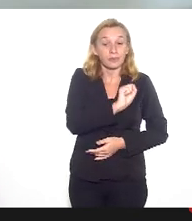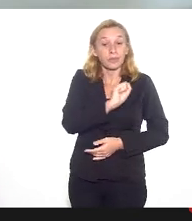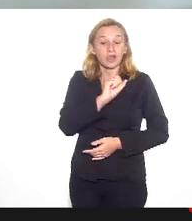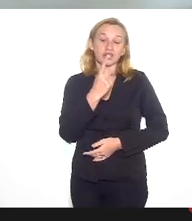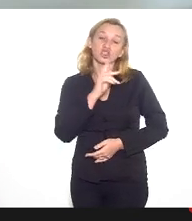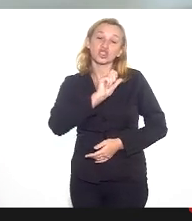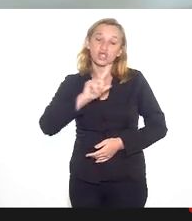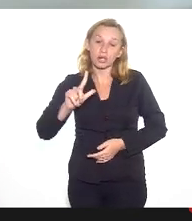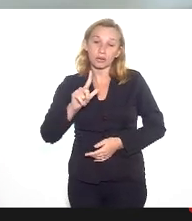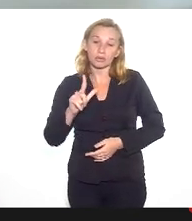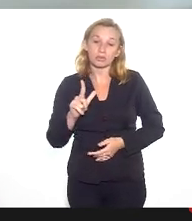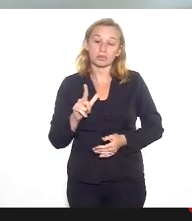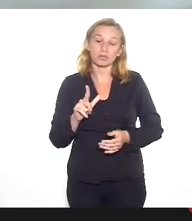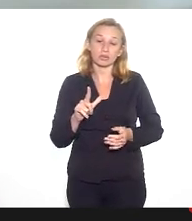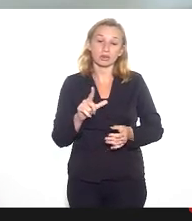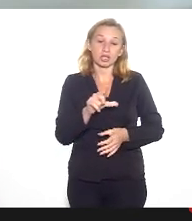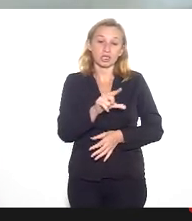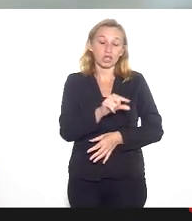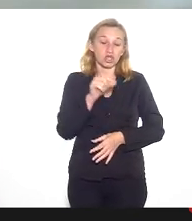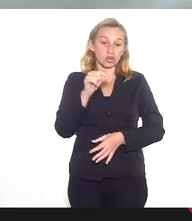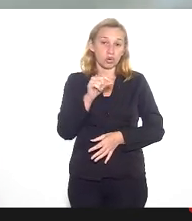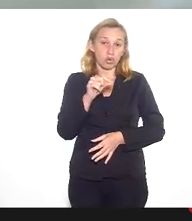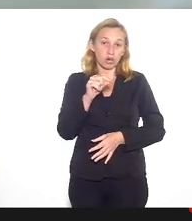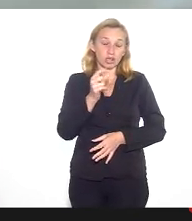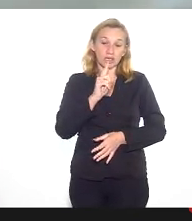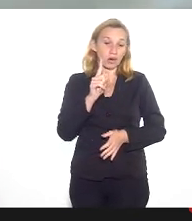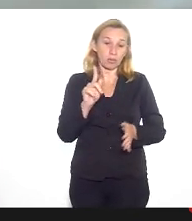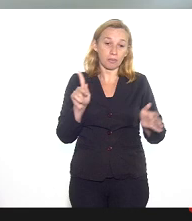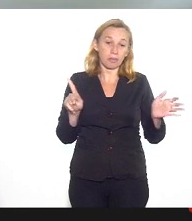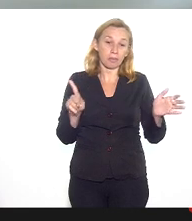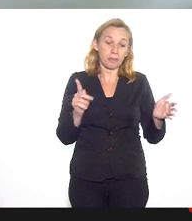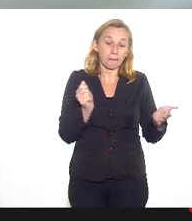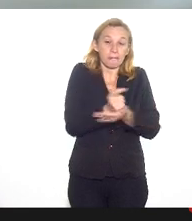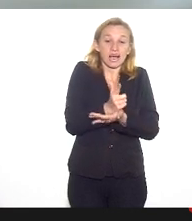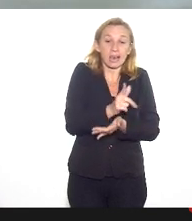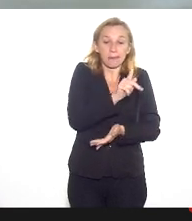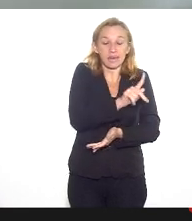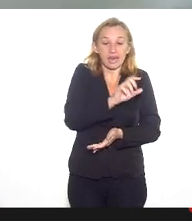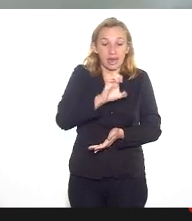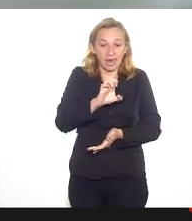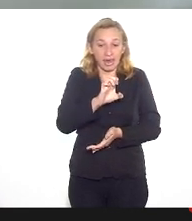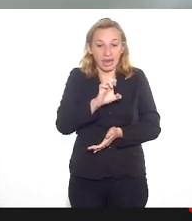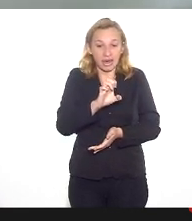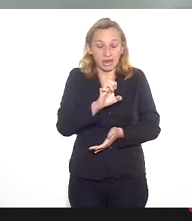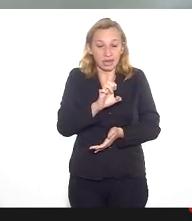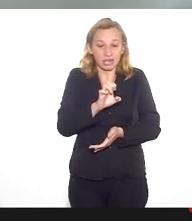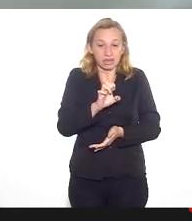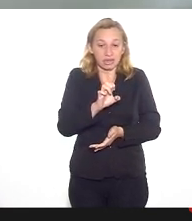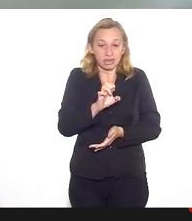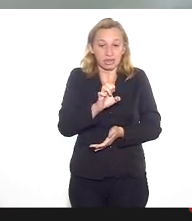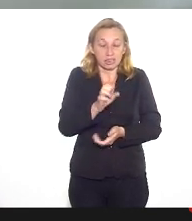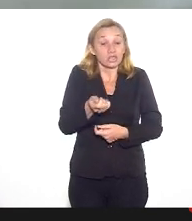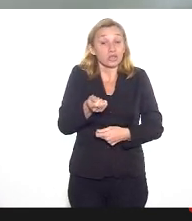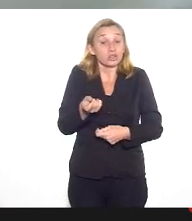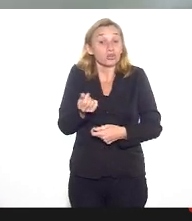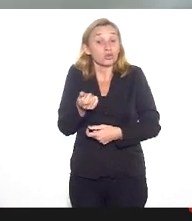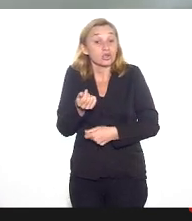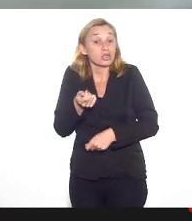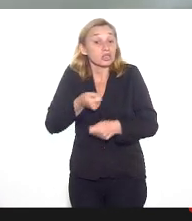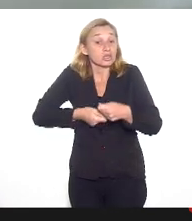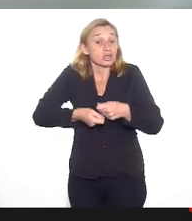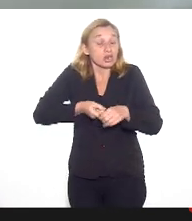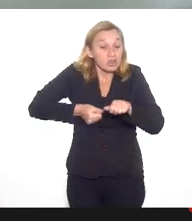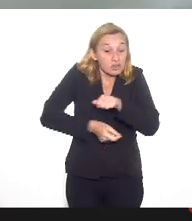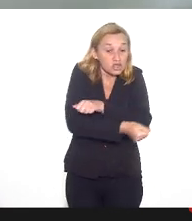prefere deixar assim para não pagar PE e alocar os seus esforços de investimento